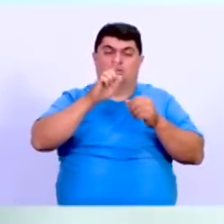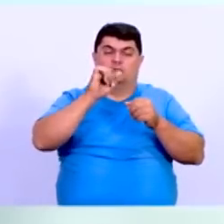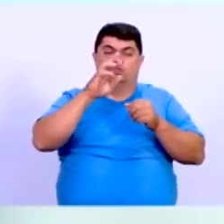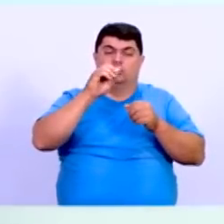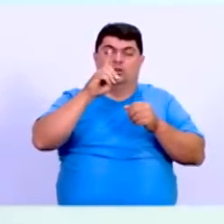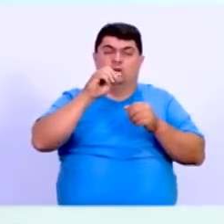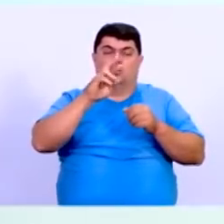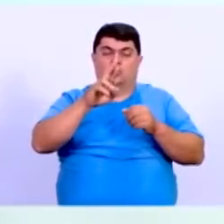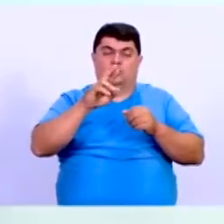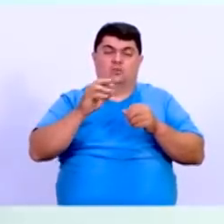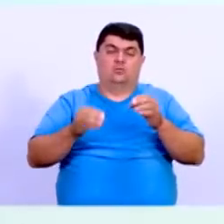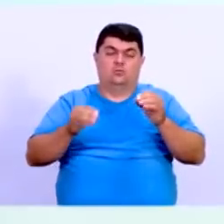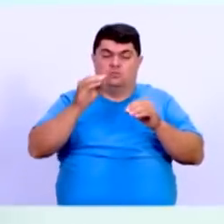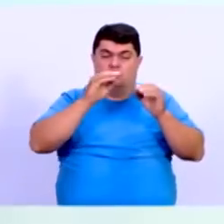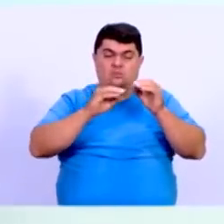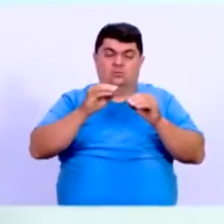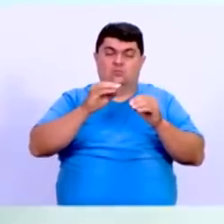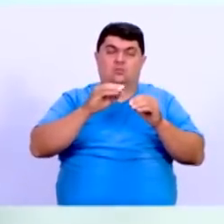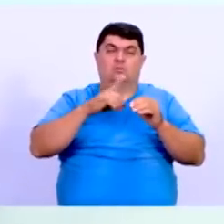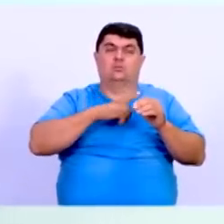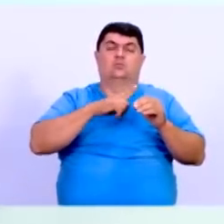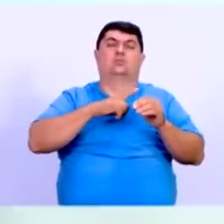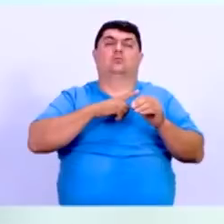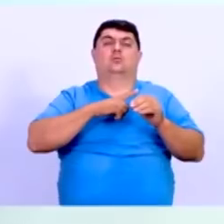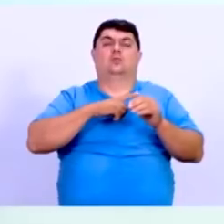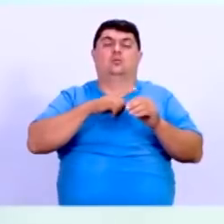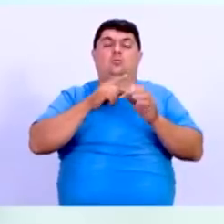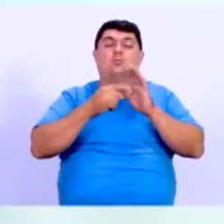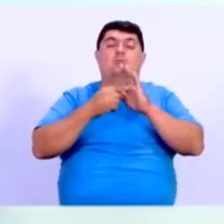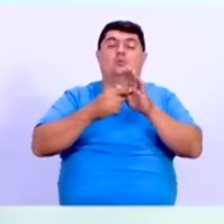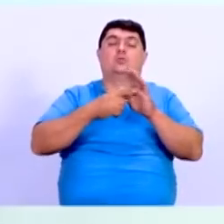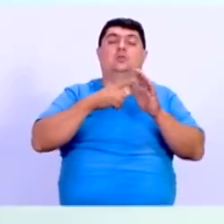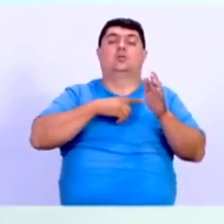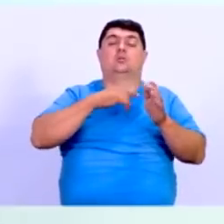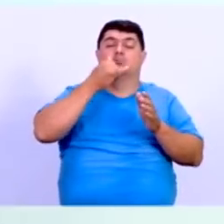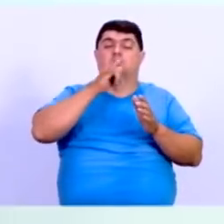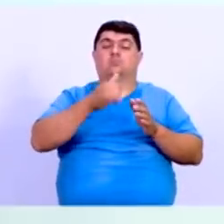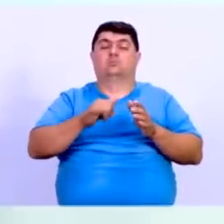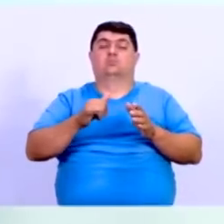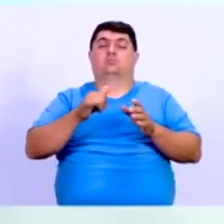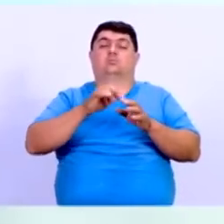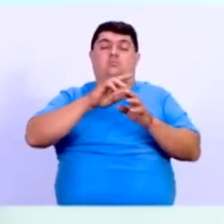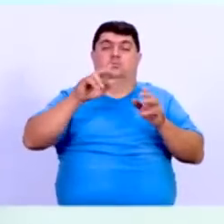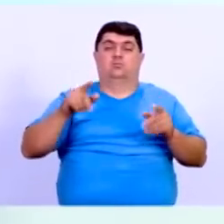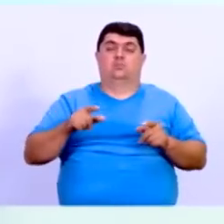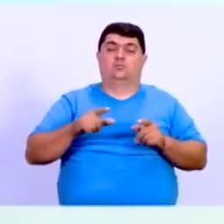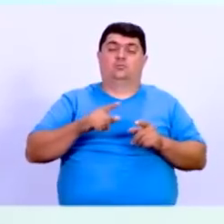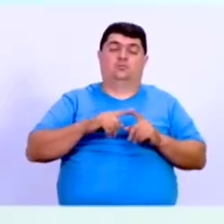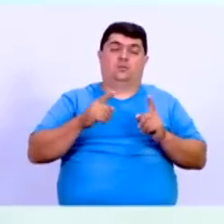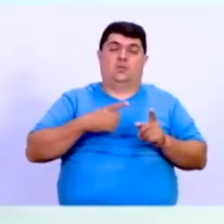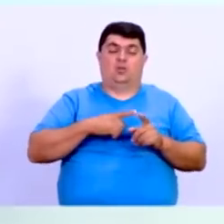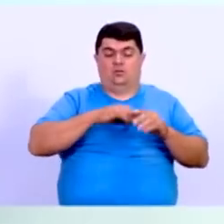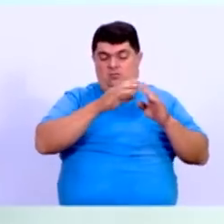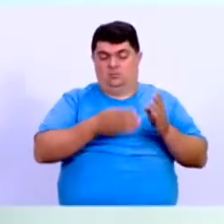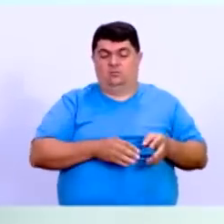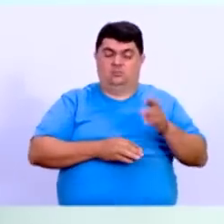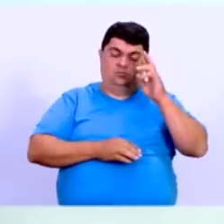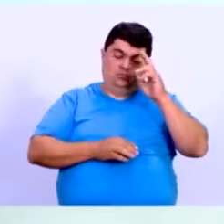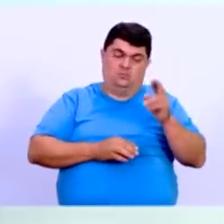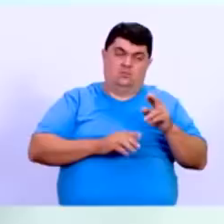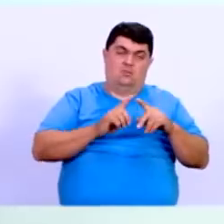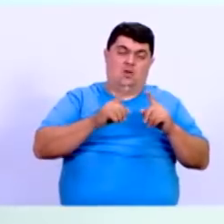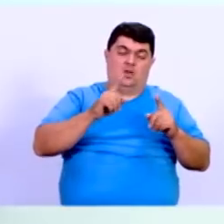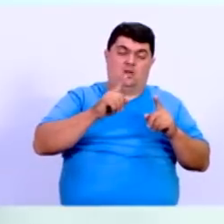tem que ter uma outra concessionária que disponibilize essa energia, tem que ter baterias, tá? Ah, professor, estou ali com o servidor funcionando e